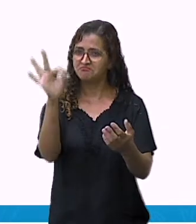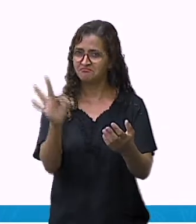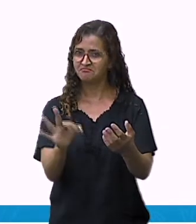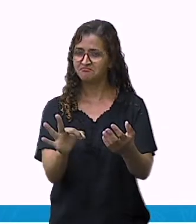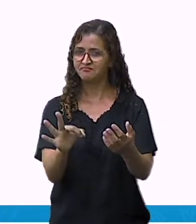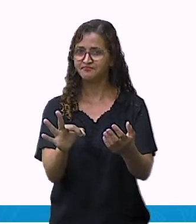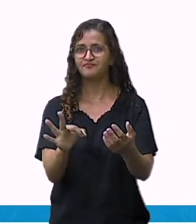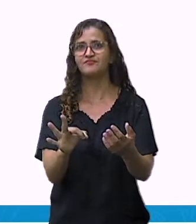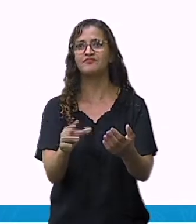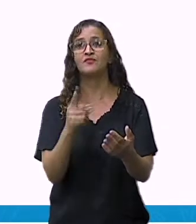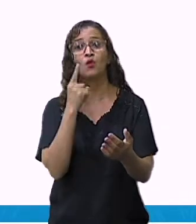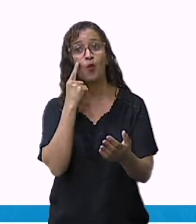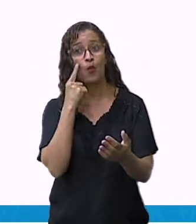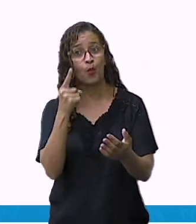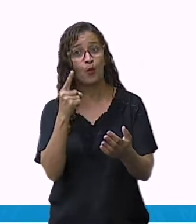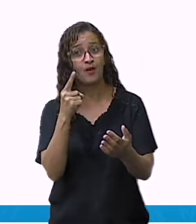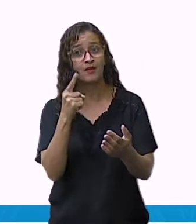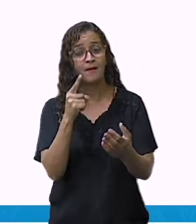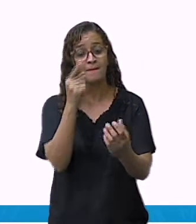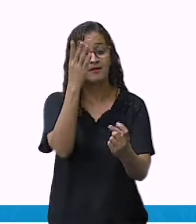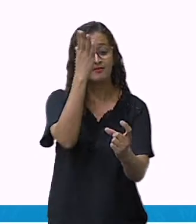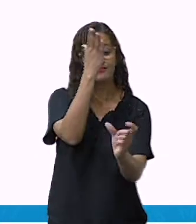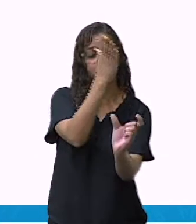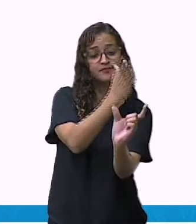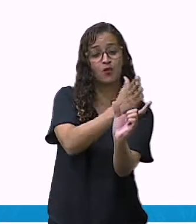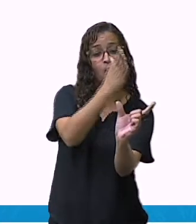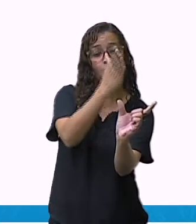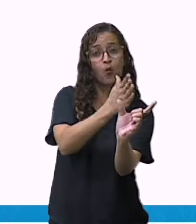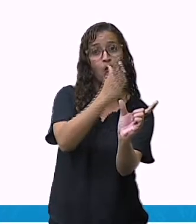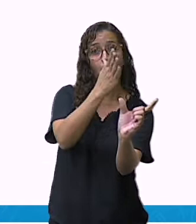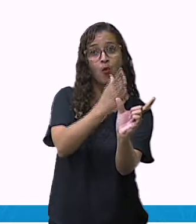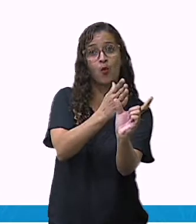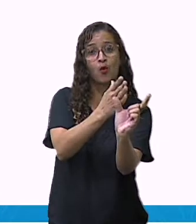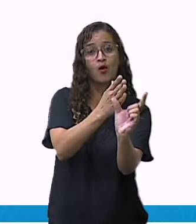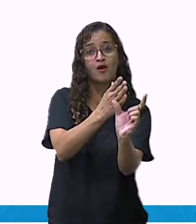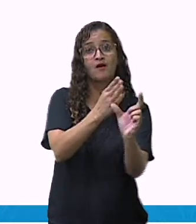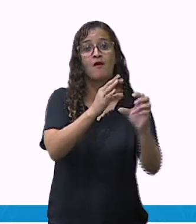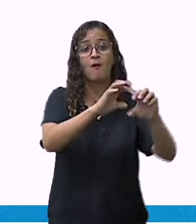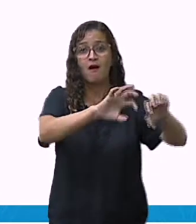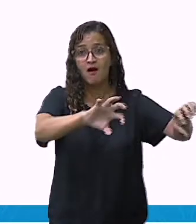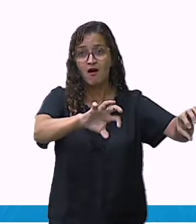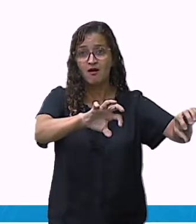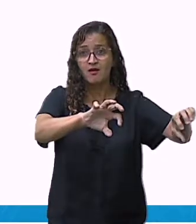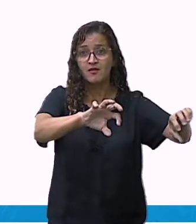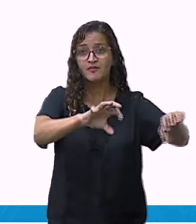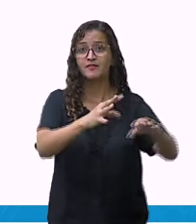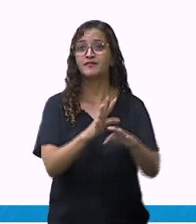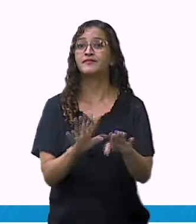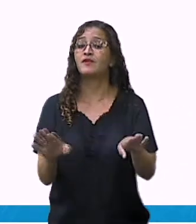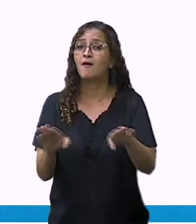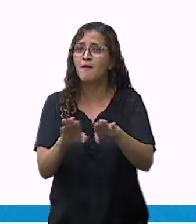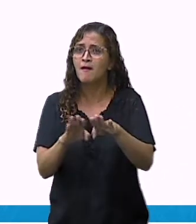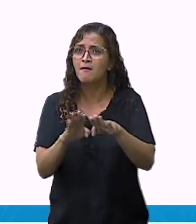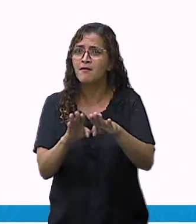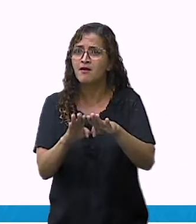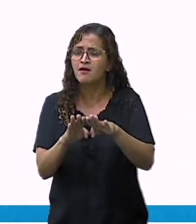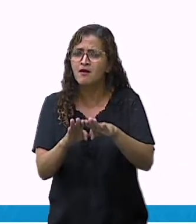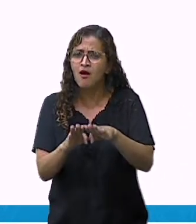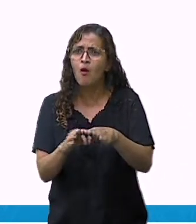também divisão silábica, plural da palavra que a gente está